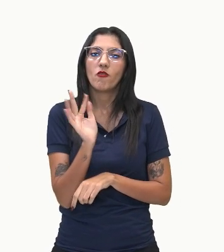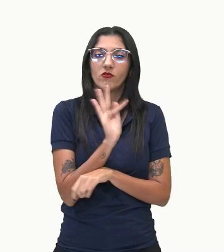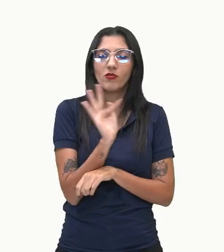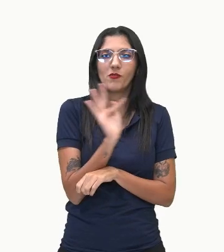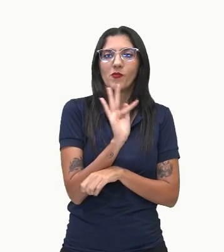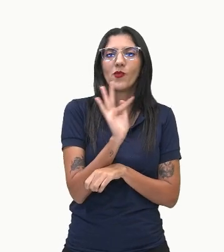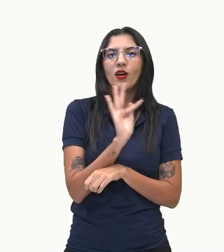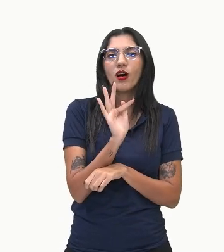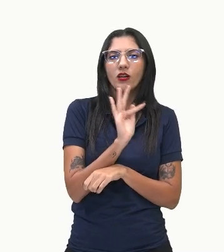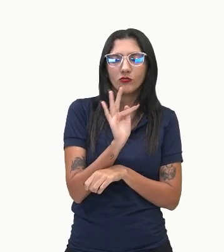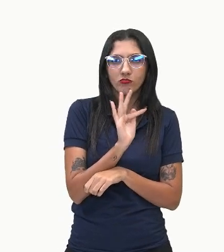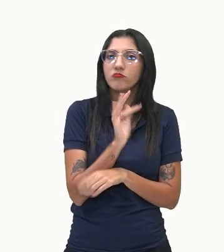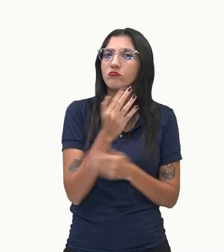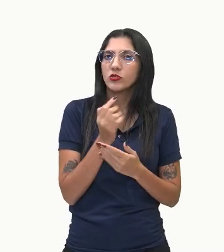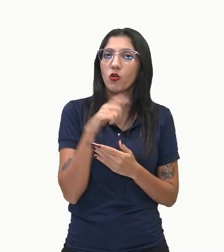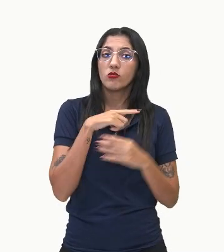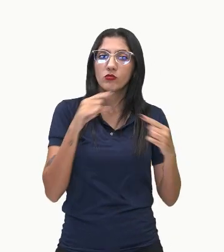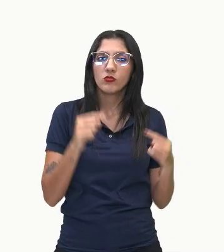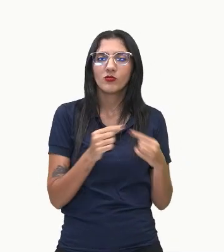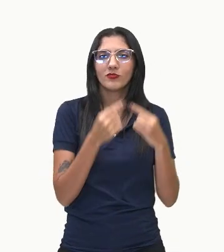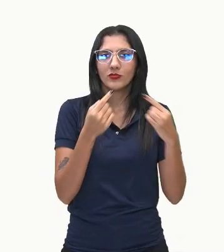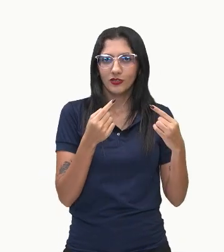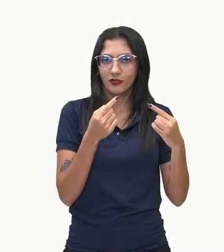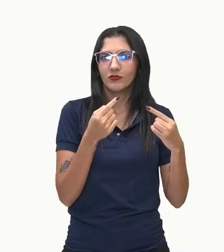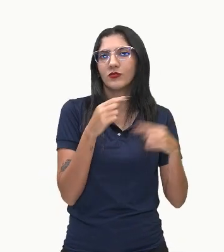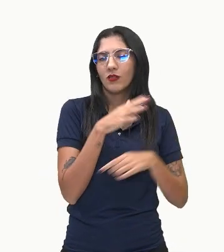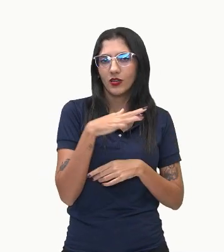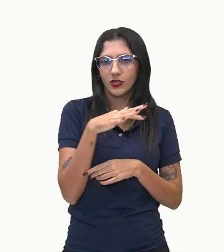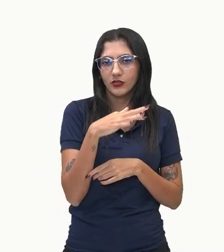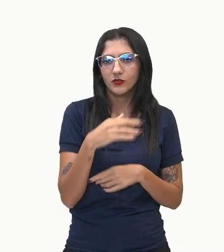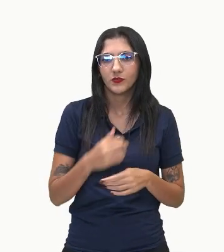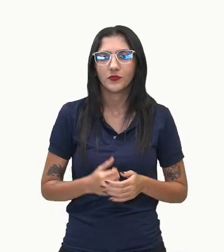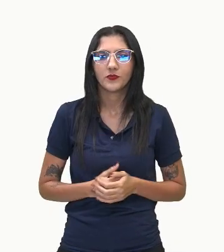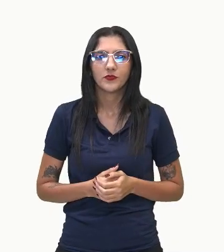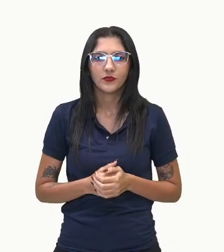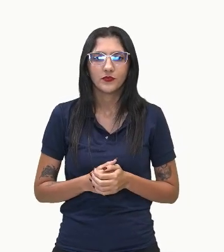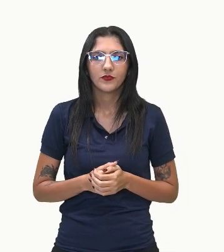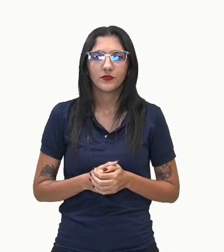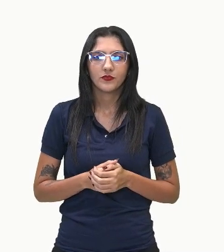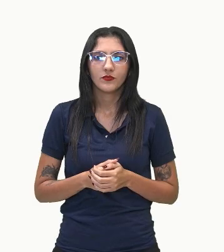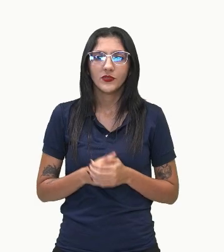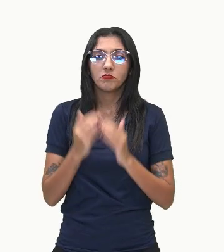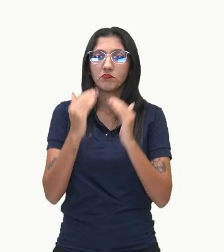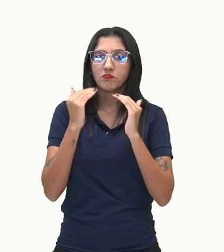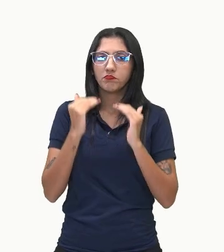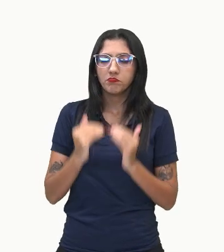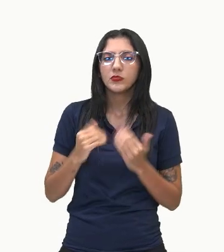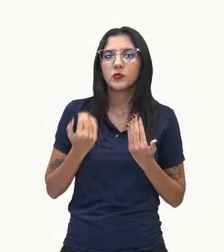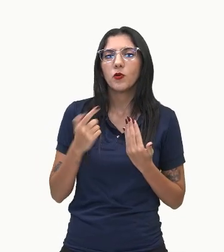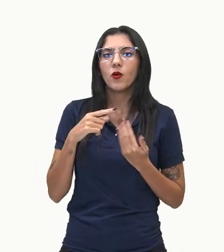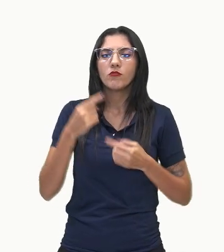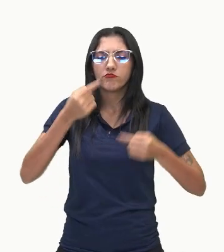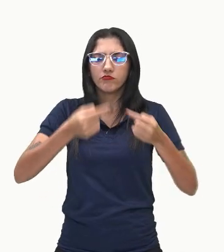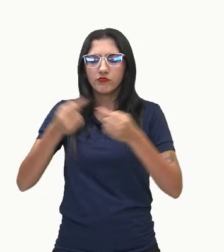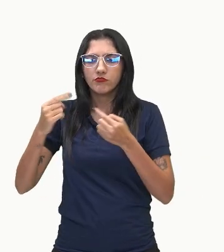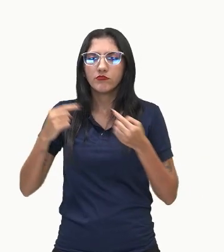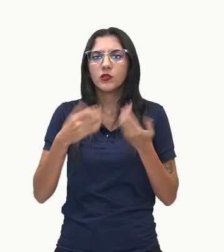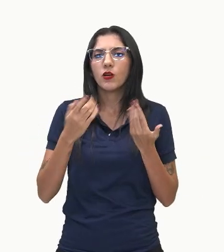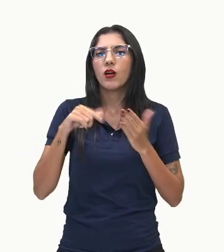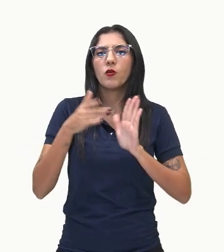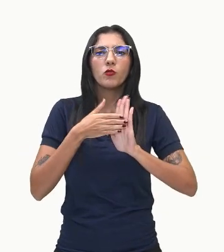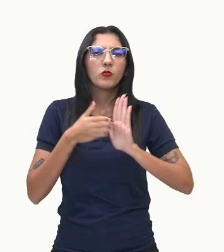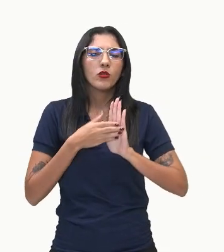uma convenção linguística, ok? Discussão de propósitos de comunicação. Os diferentes propósitos